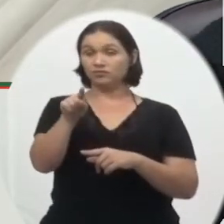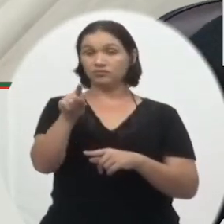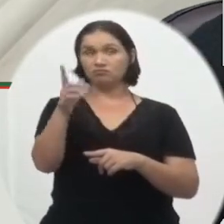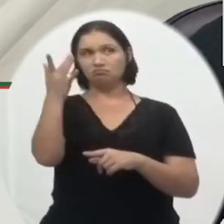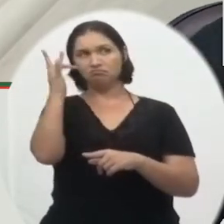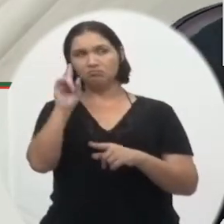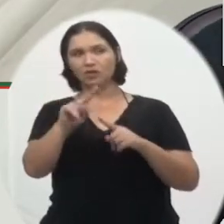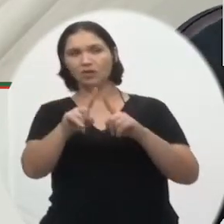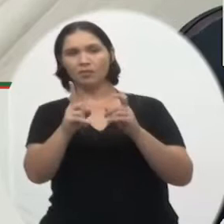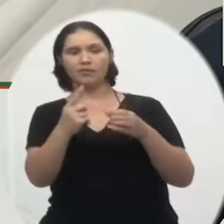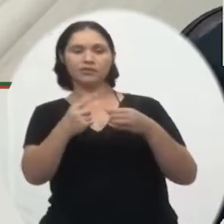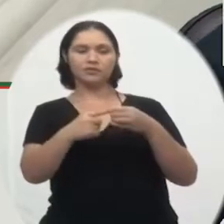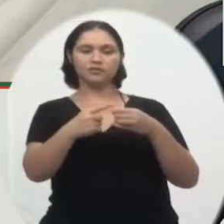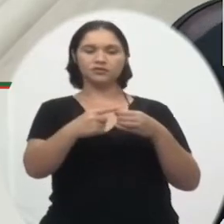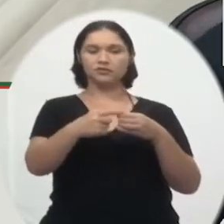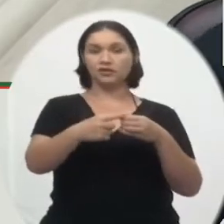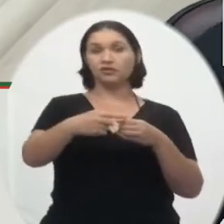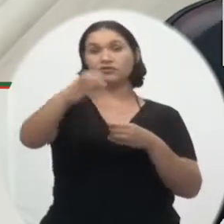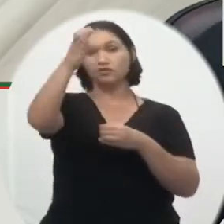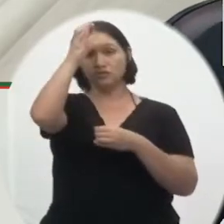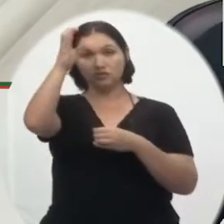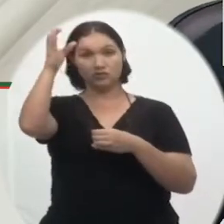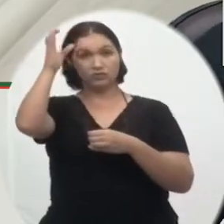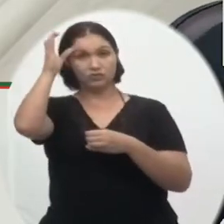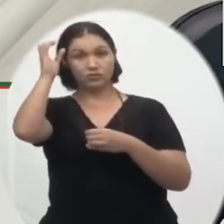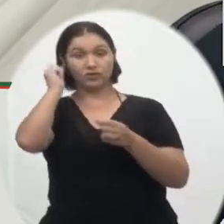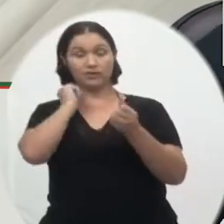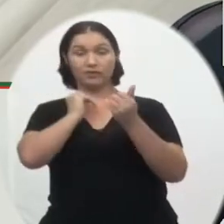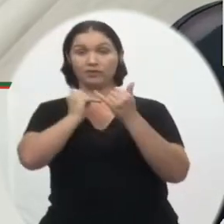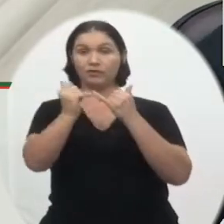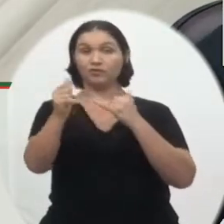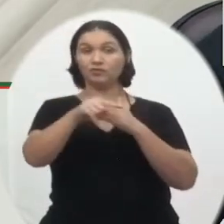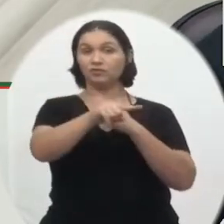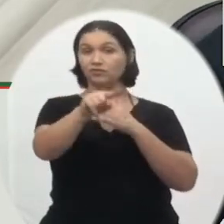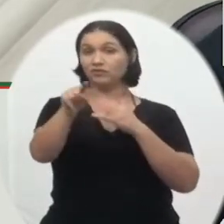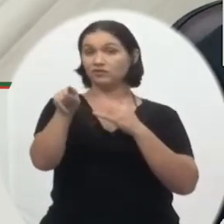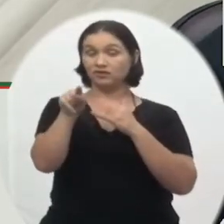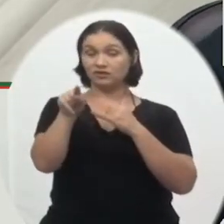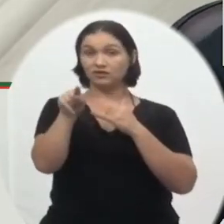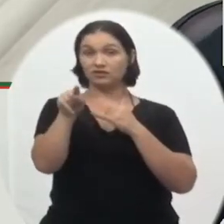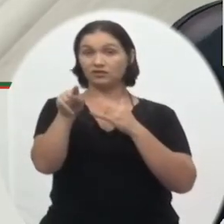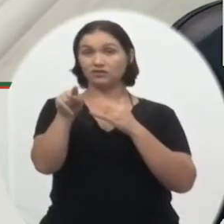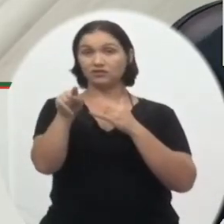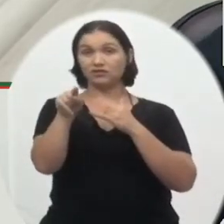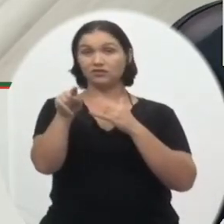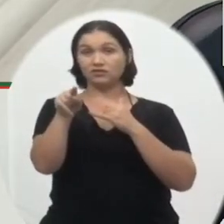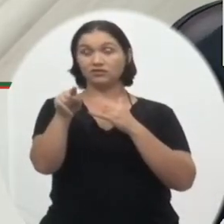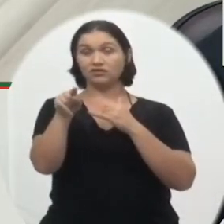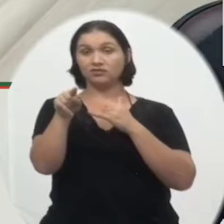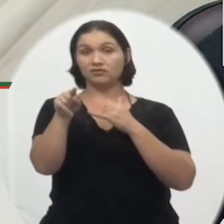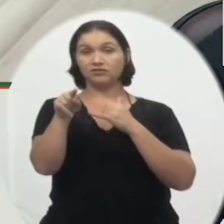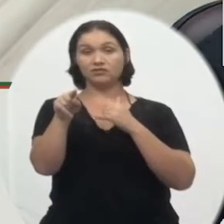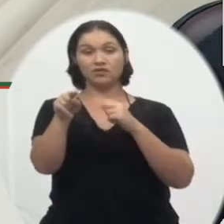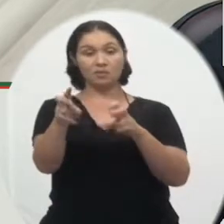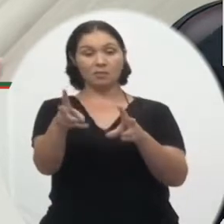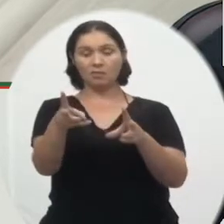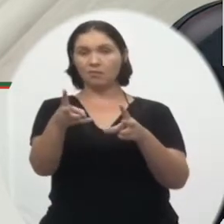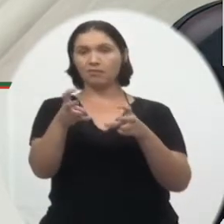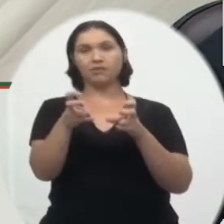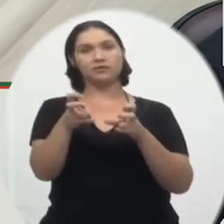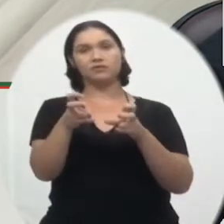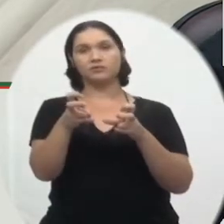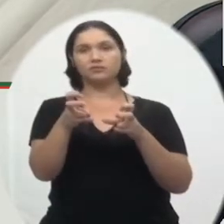cidade grande, uma referência, um grande mercado, os senhores e as senhoras não se ressintam tanto, assim como